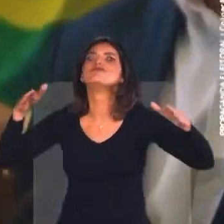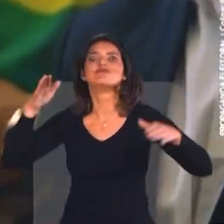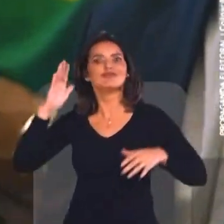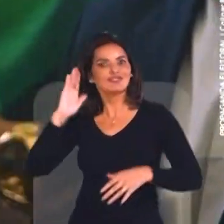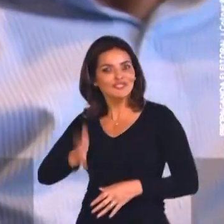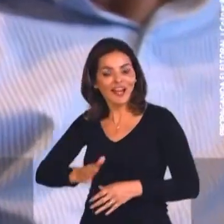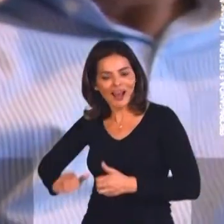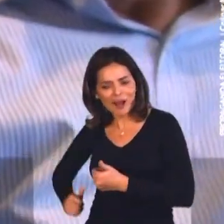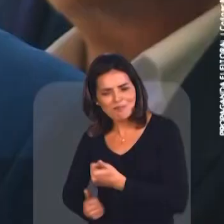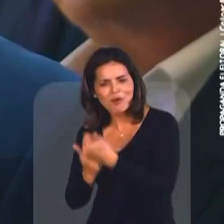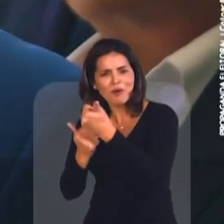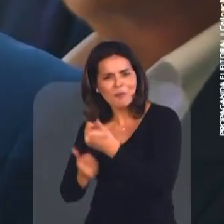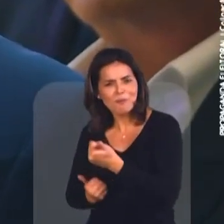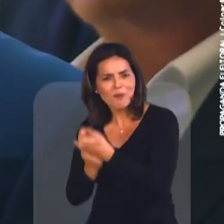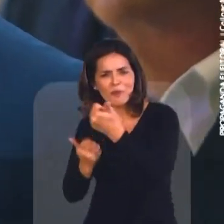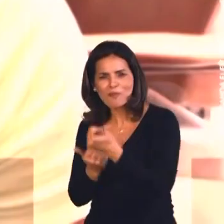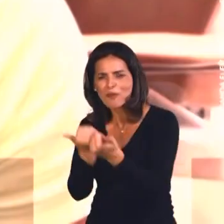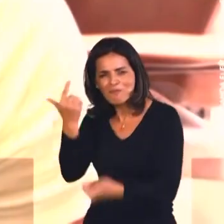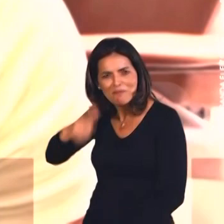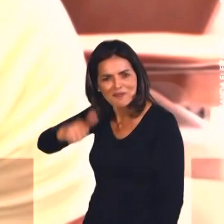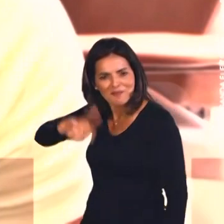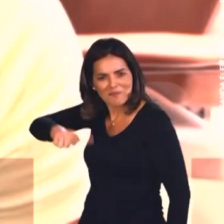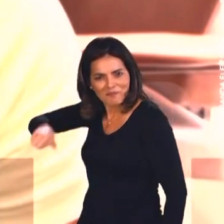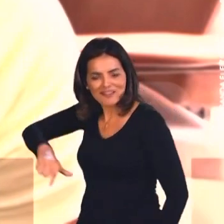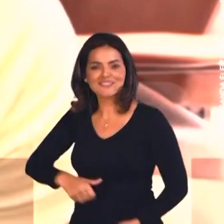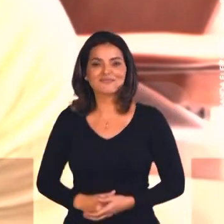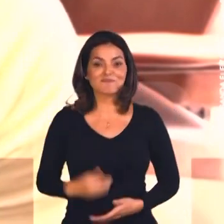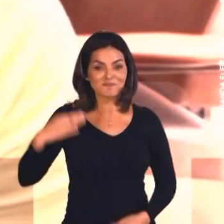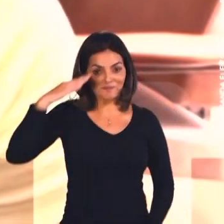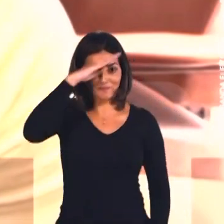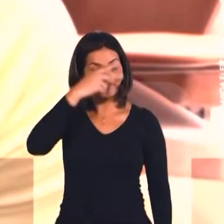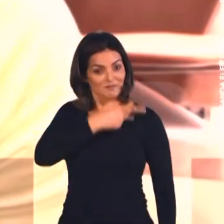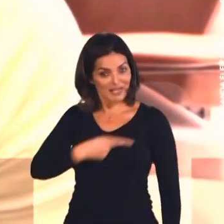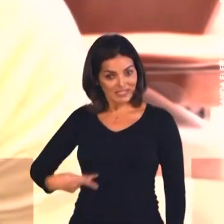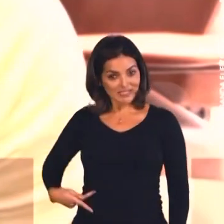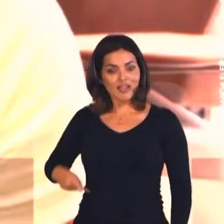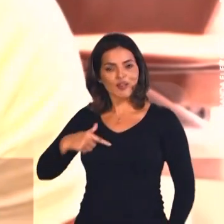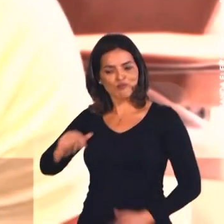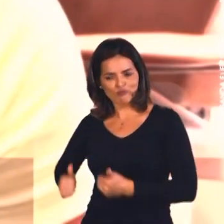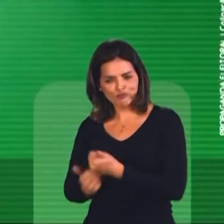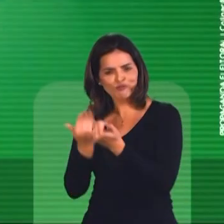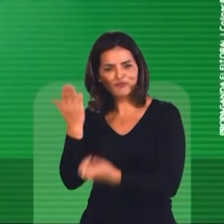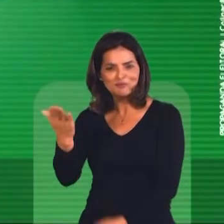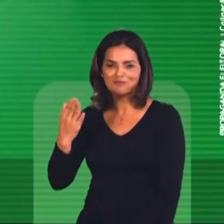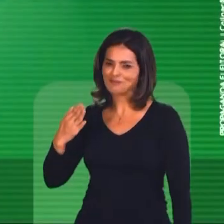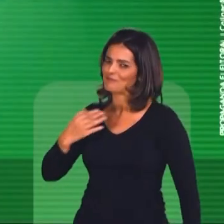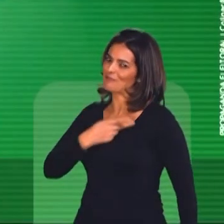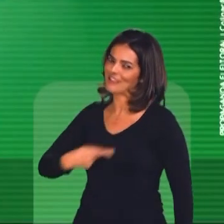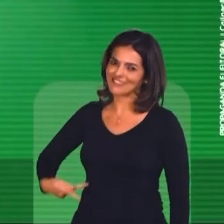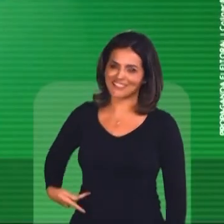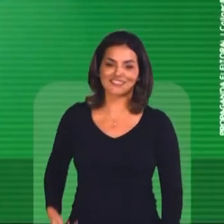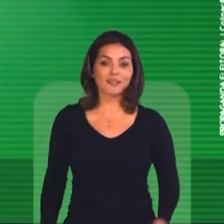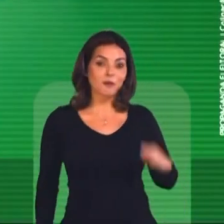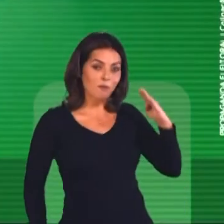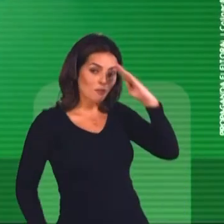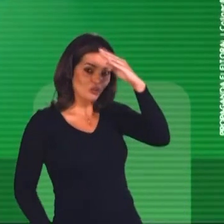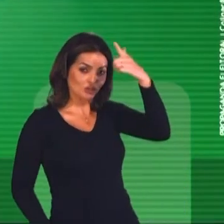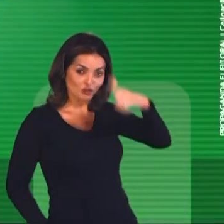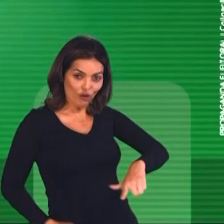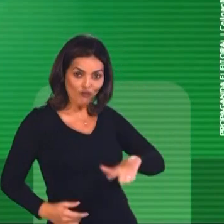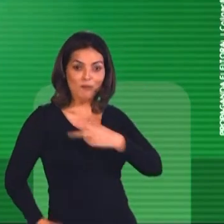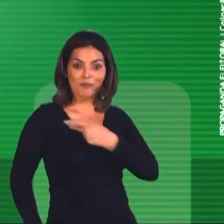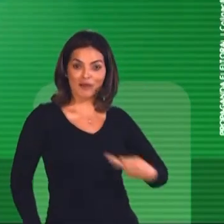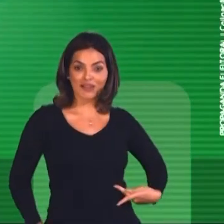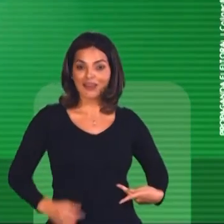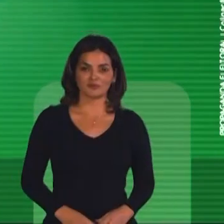e os apoios não param de chegar bolsonaro o nosso Presidente eu tô com você Presidente bolsonaro reeleito o Brasil